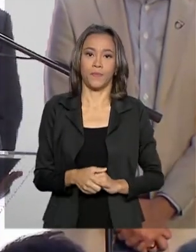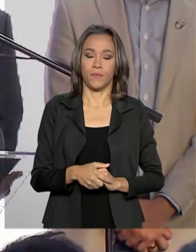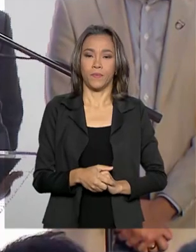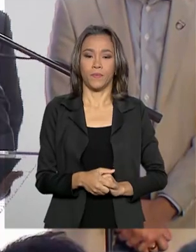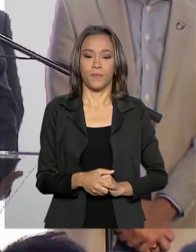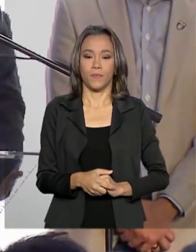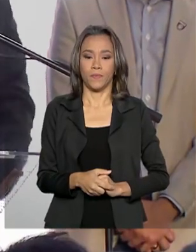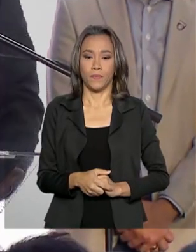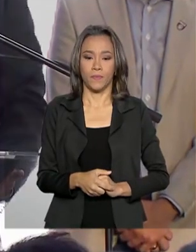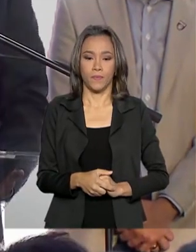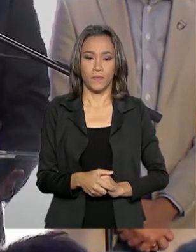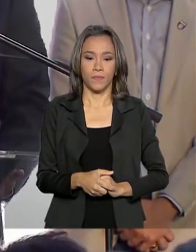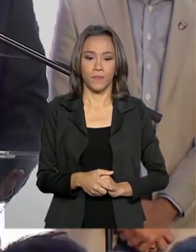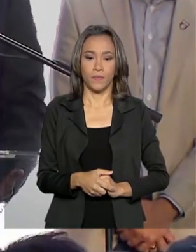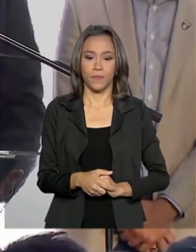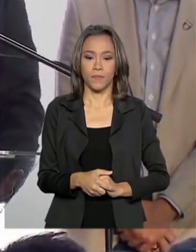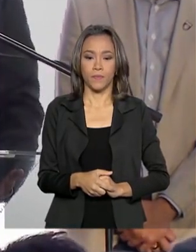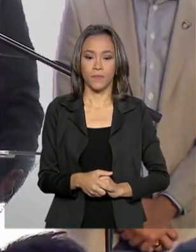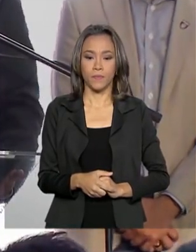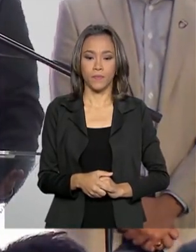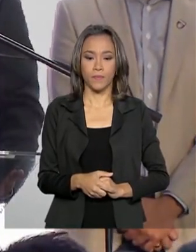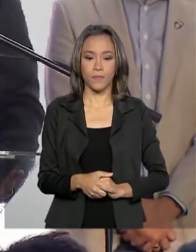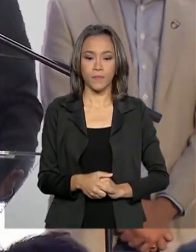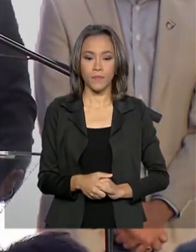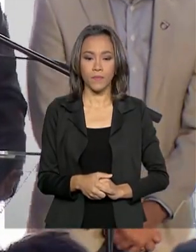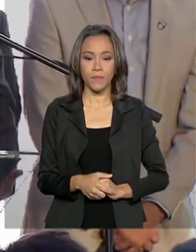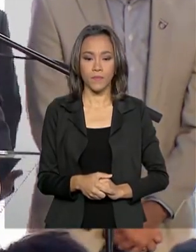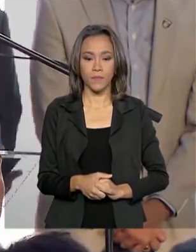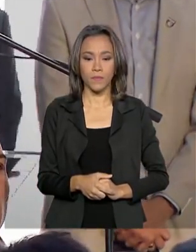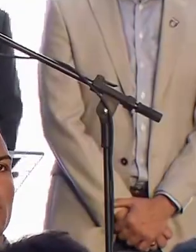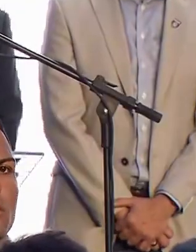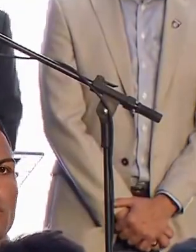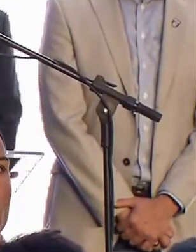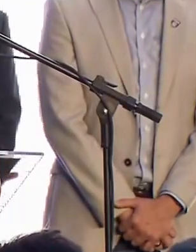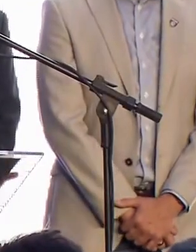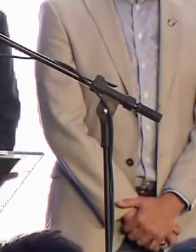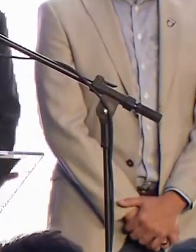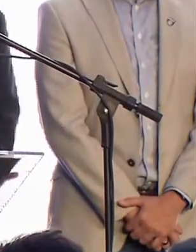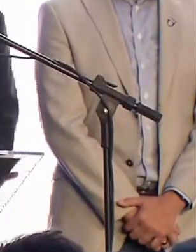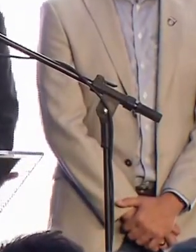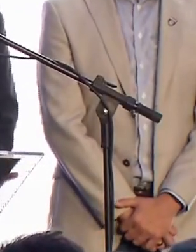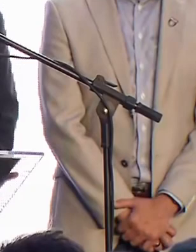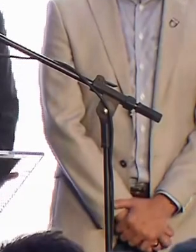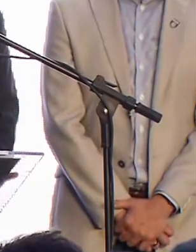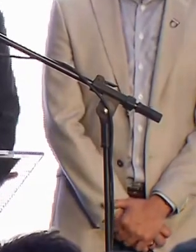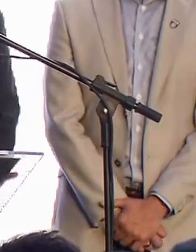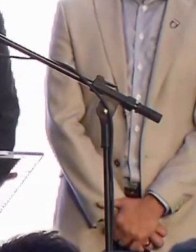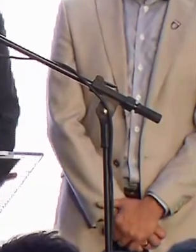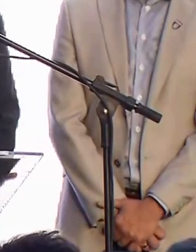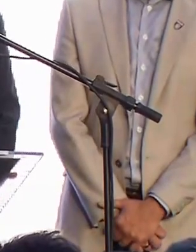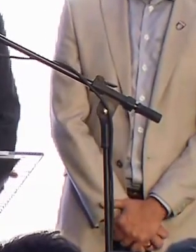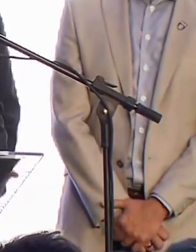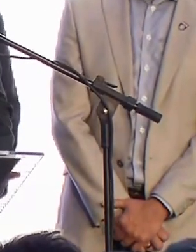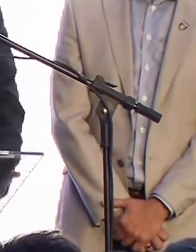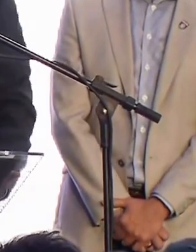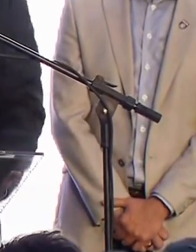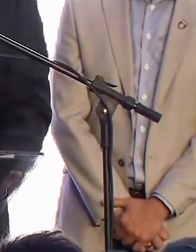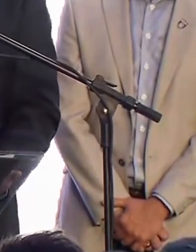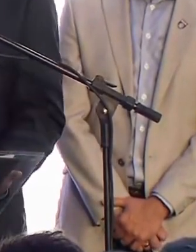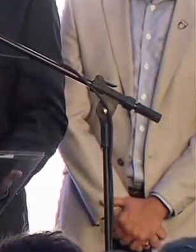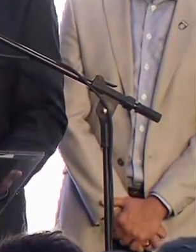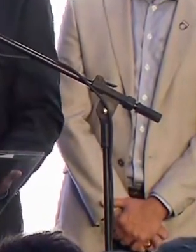foi mínima. Nós, ao fazer a economia bem andar, liberamos todas as emendas parlamentares. E o senhor me disse